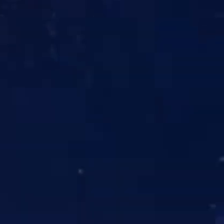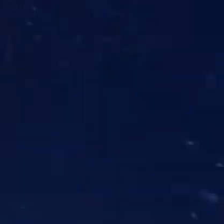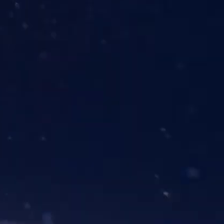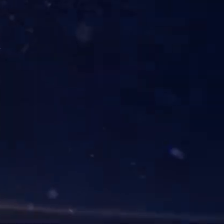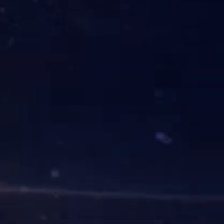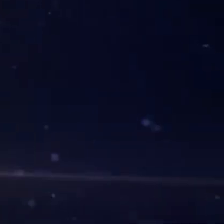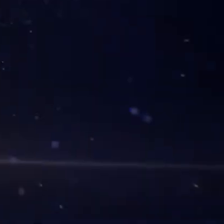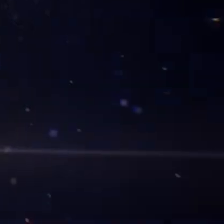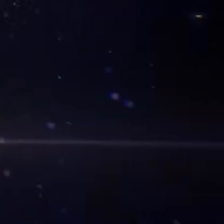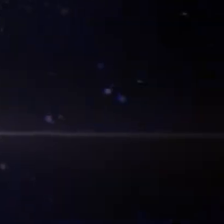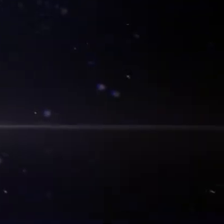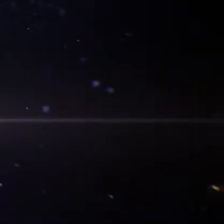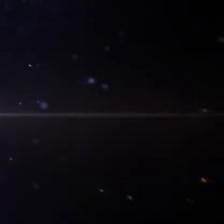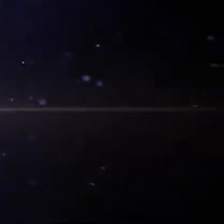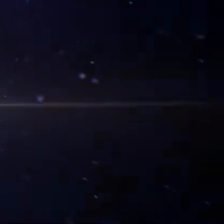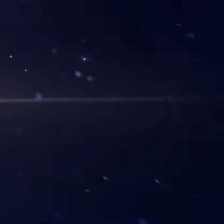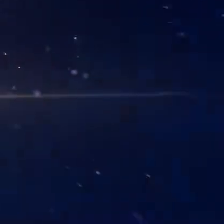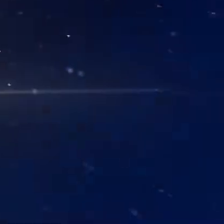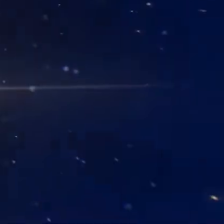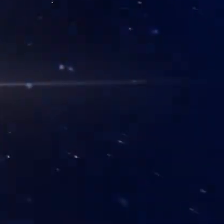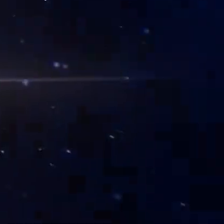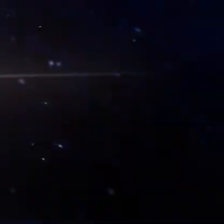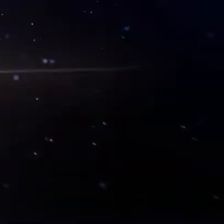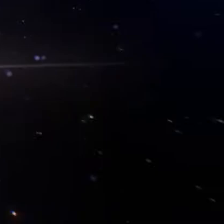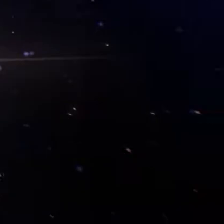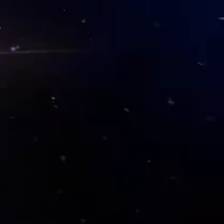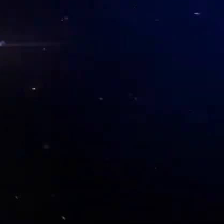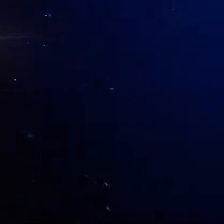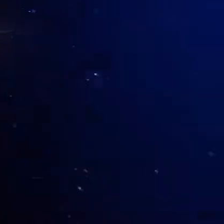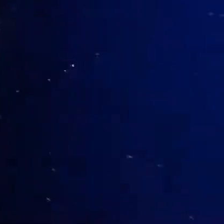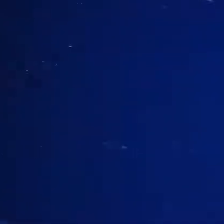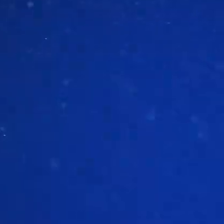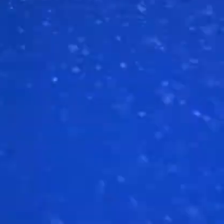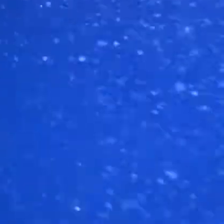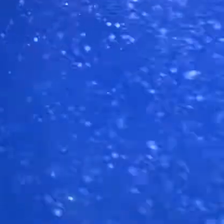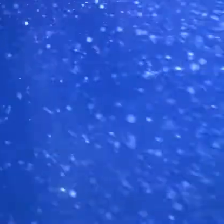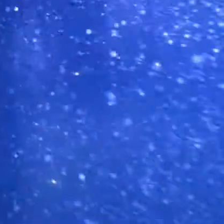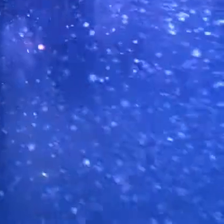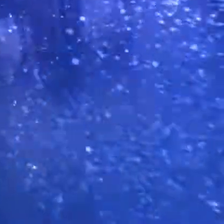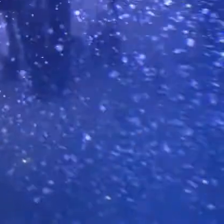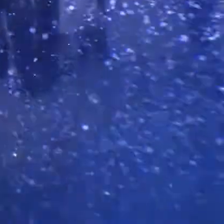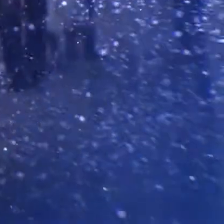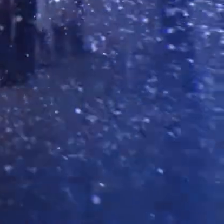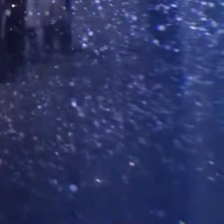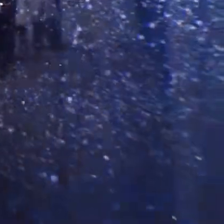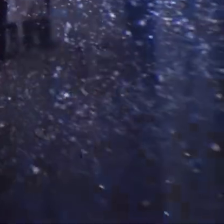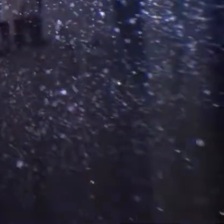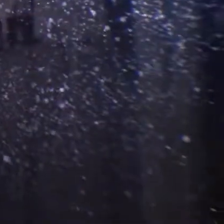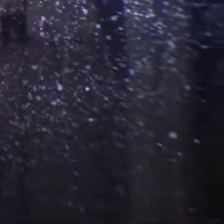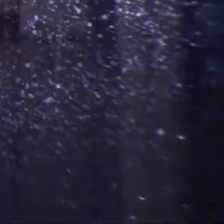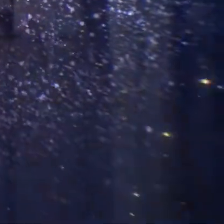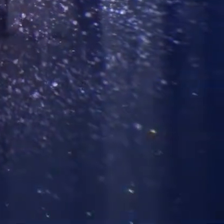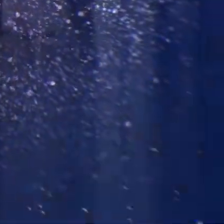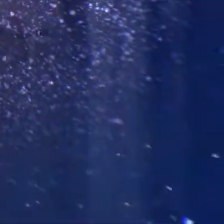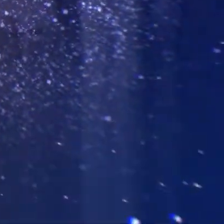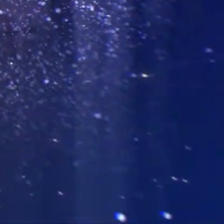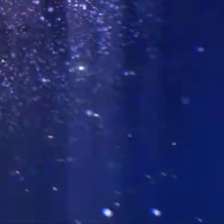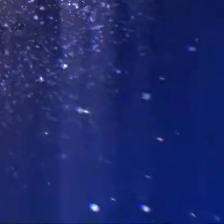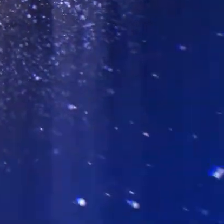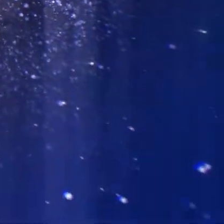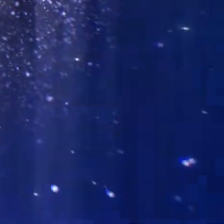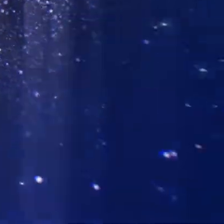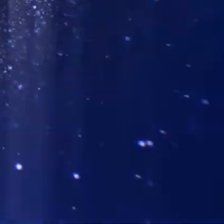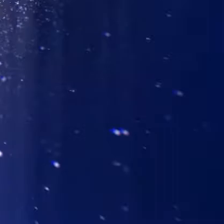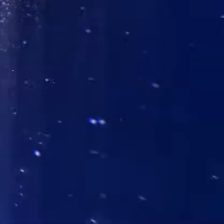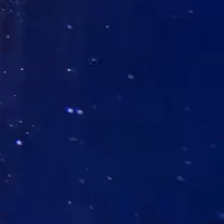representa o início da história do Executivo sul-mato-grossense. Administrou o estado por 5 meses, entre 1º de janeiro e 12